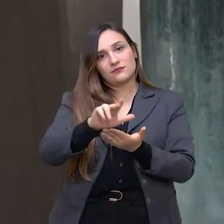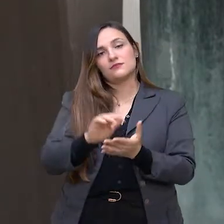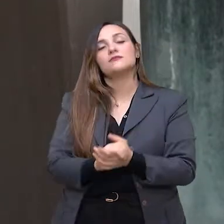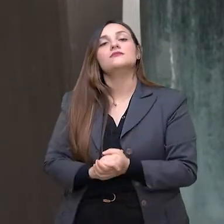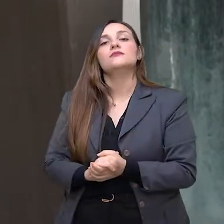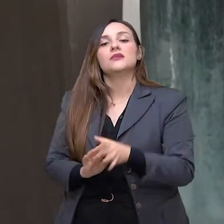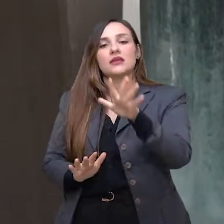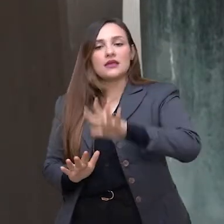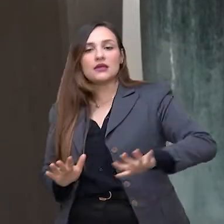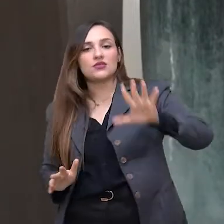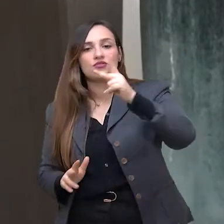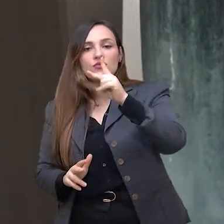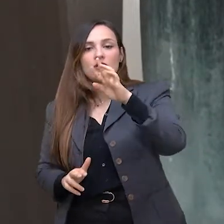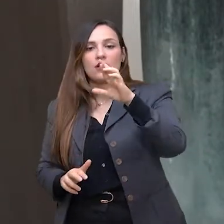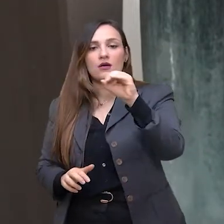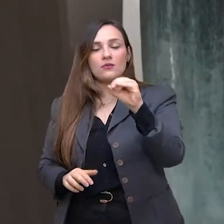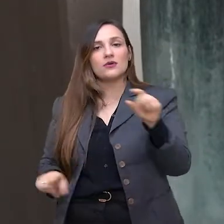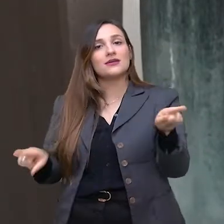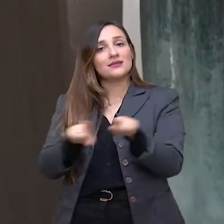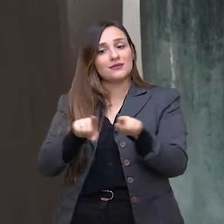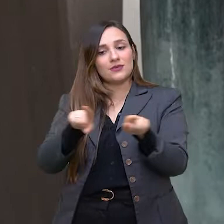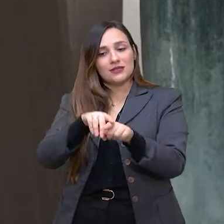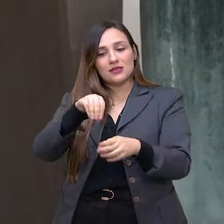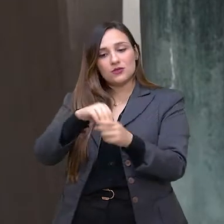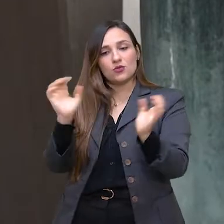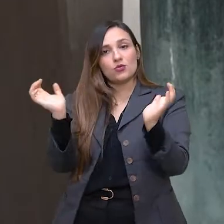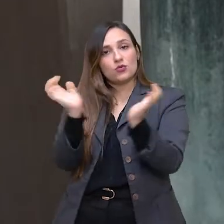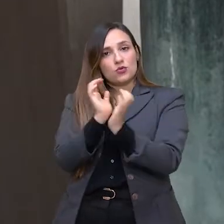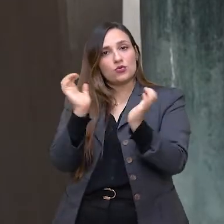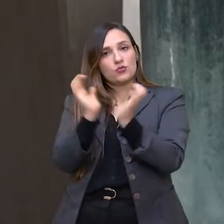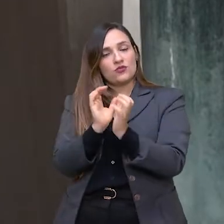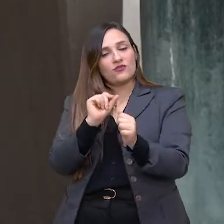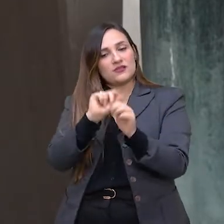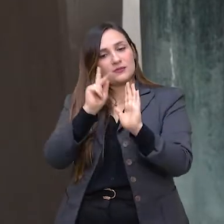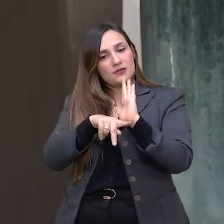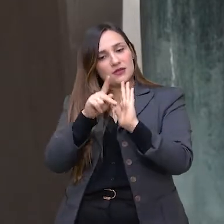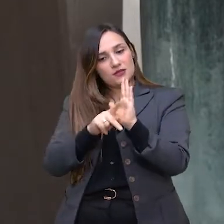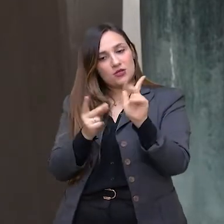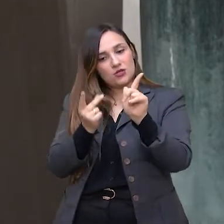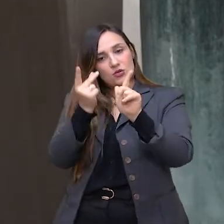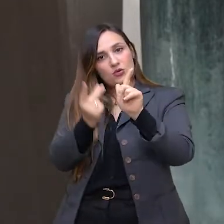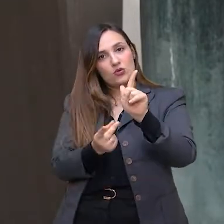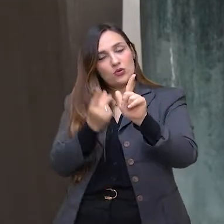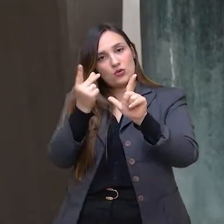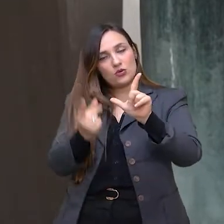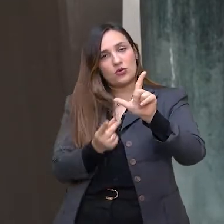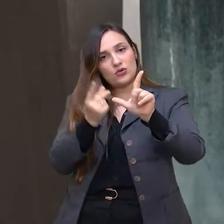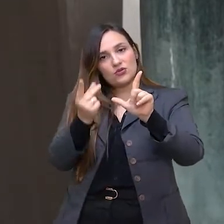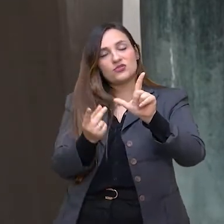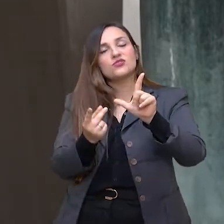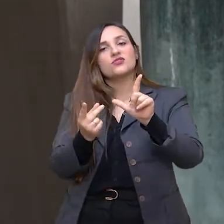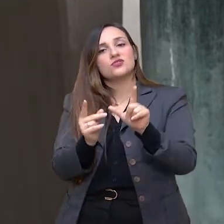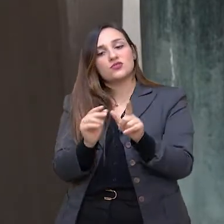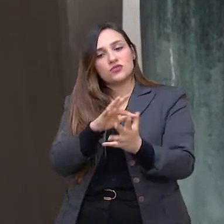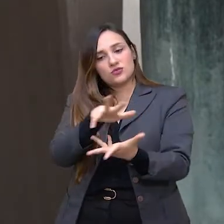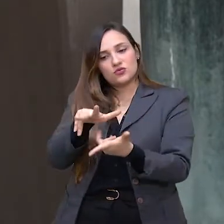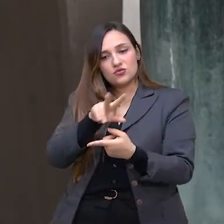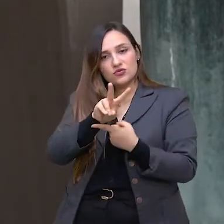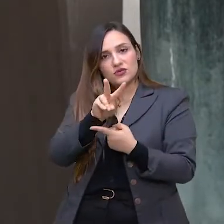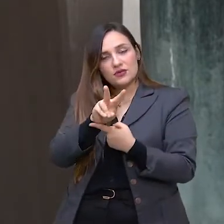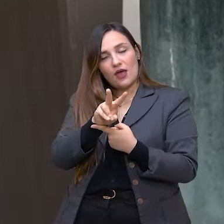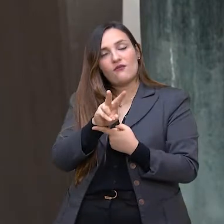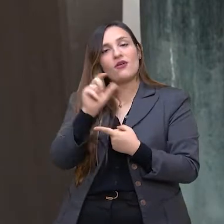Biodiversidade da Rede PRO Centro-Oeste e integrante da Comissão Gestora do Plano de Logística Sustentável do